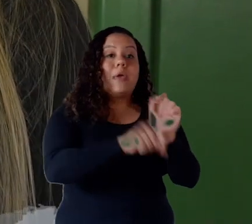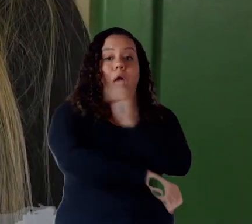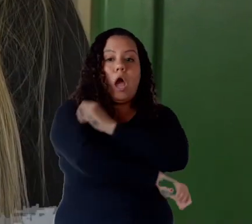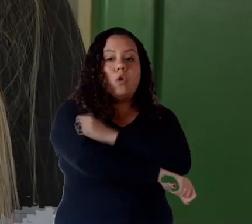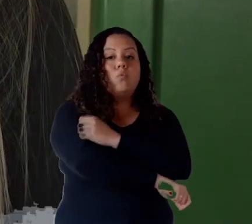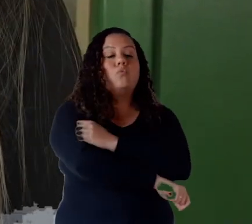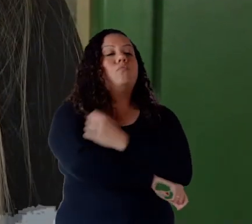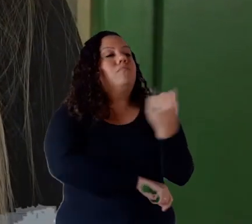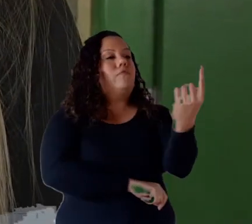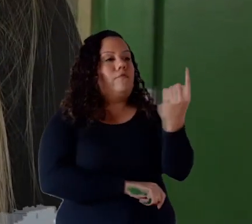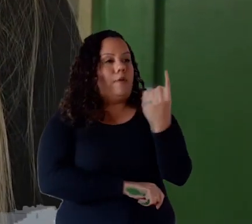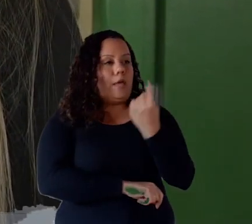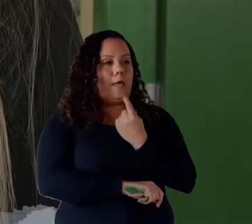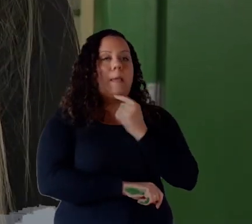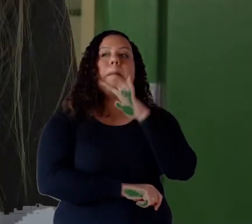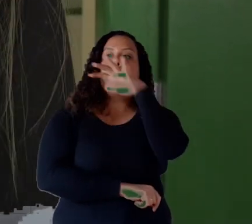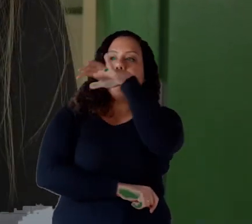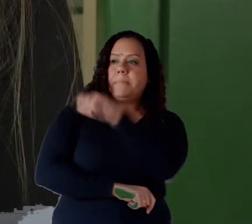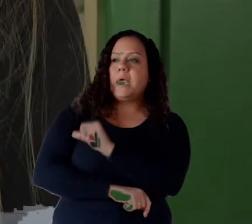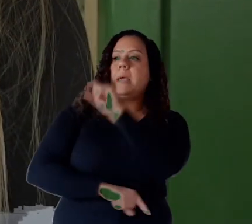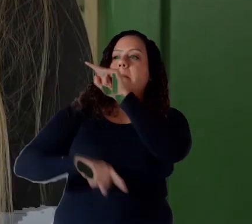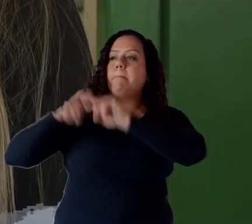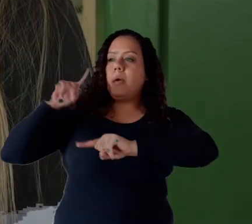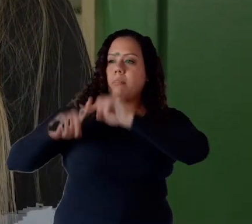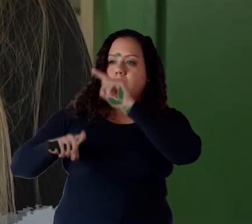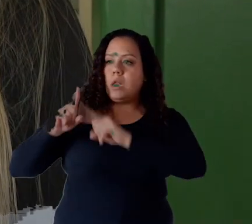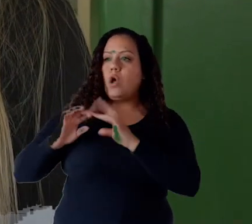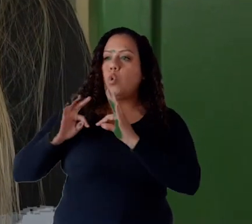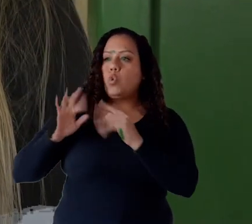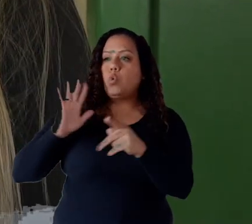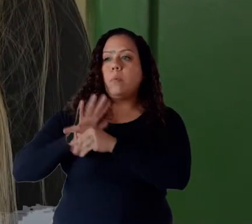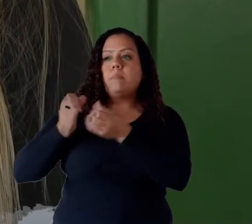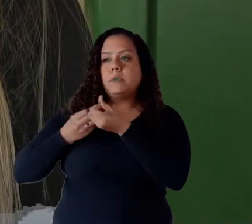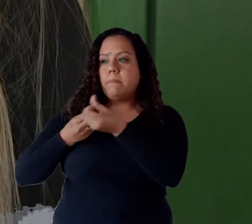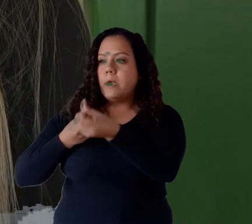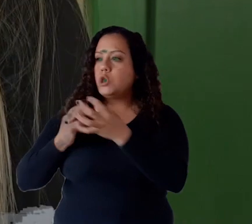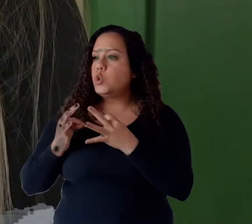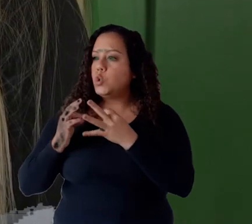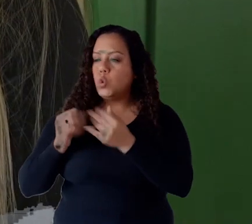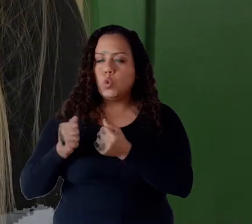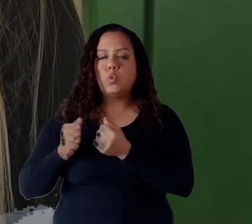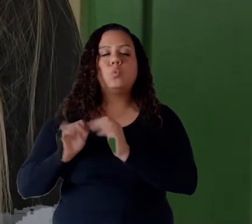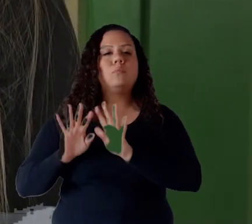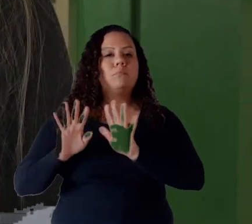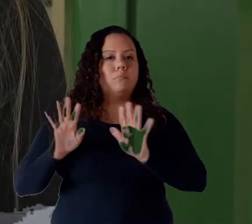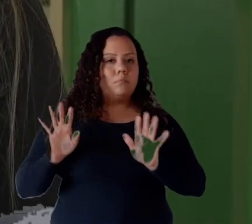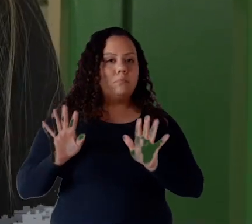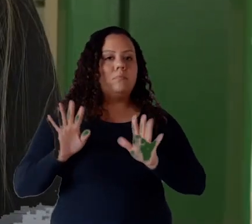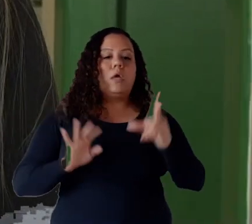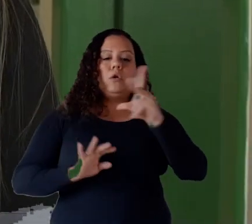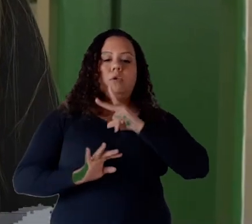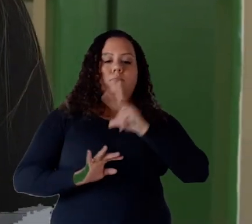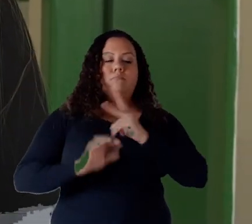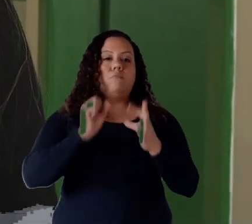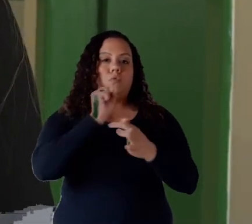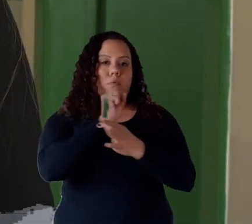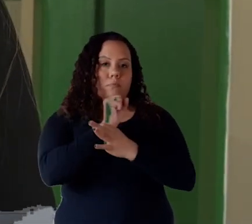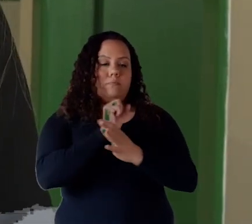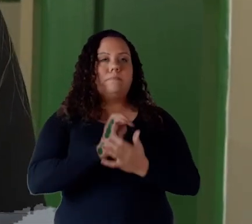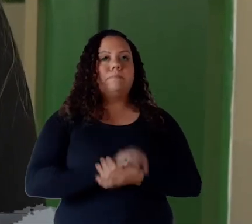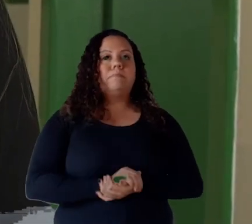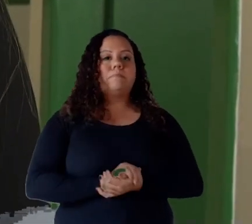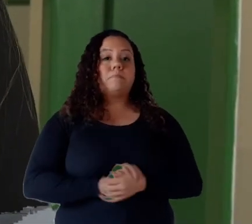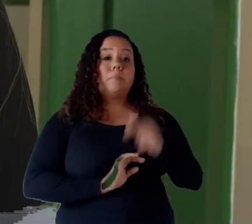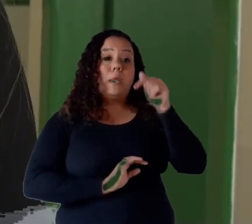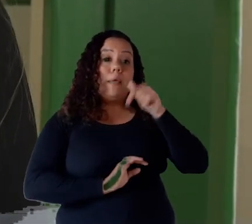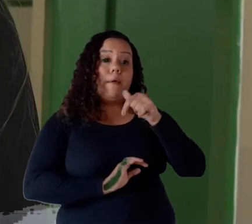gente separou por grupos, então eles vão vir aqui na universidade, na faculdade, para poder pegar todo o material que vai ser equivalente